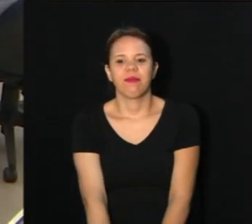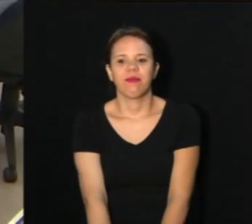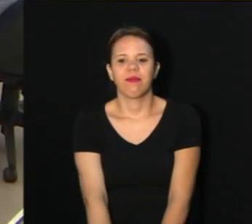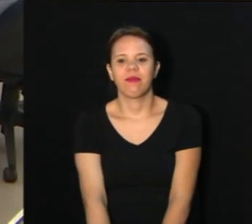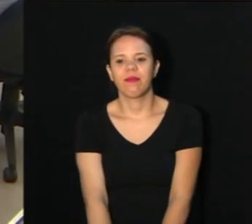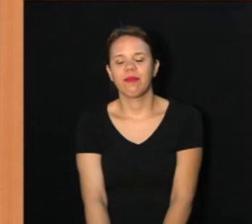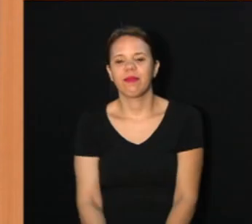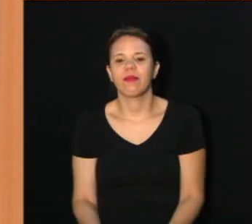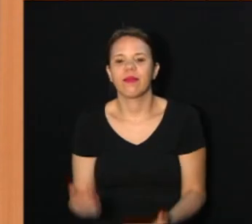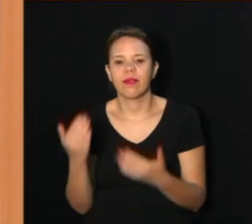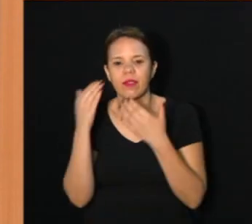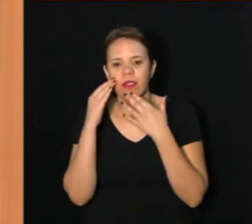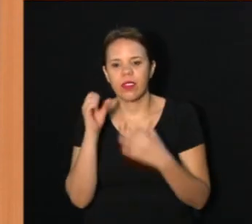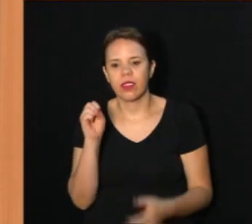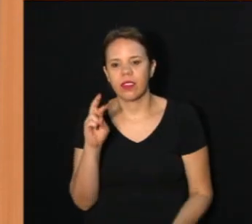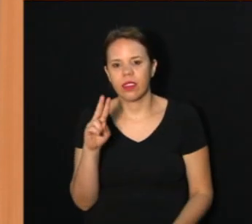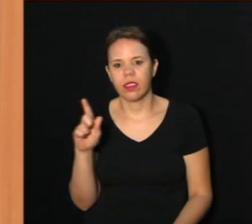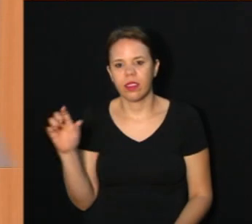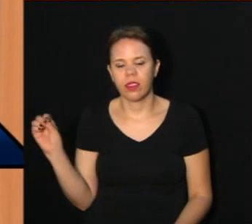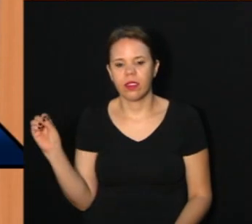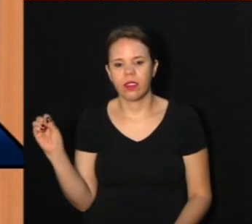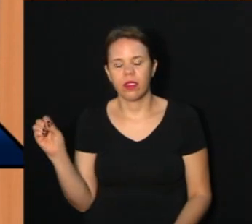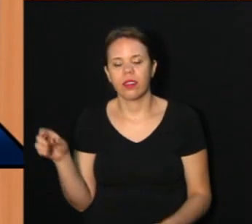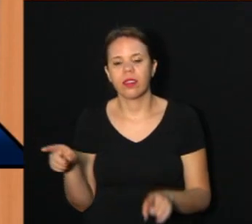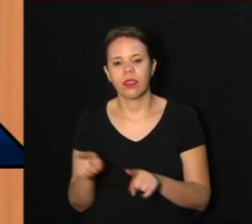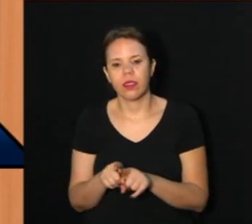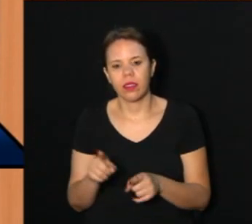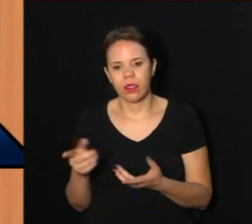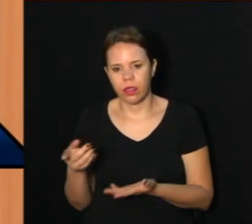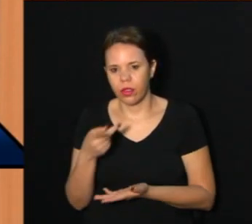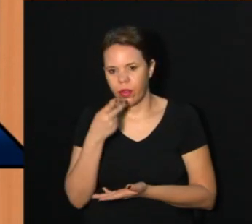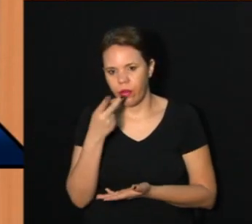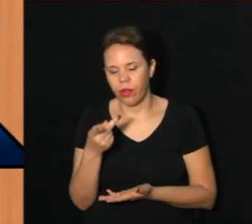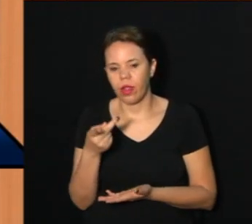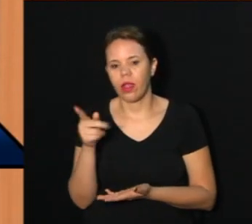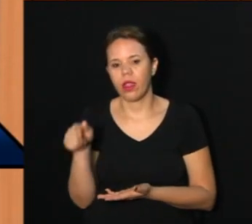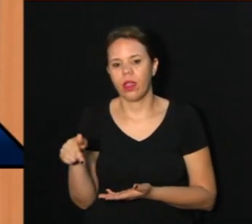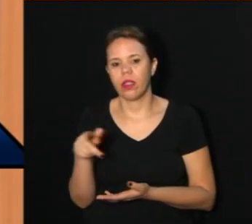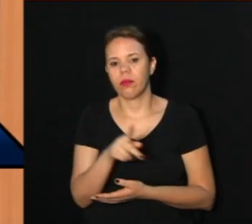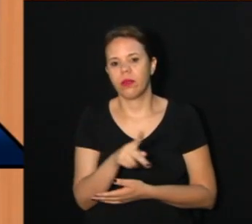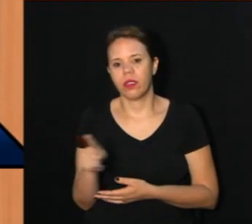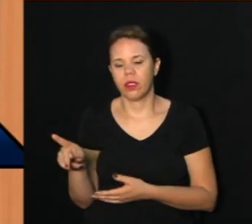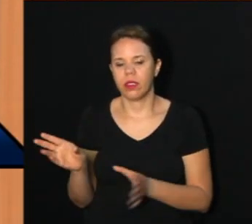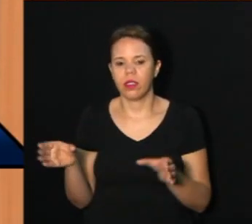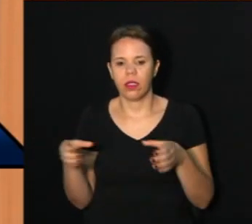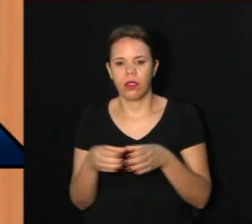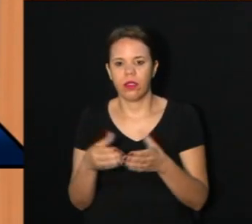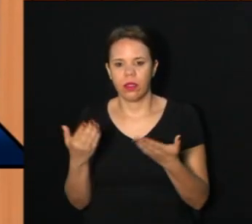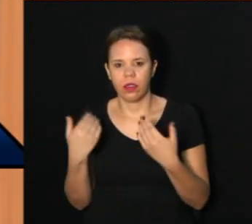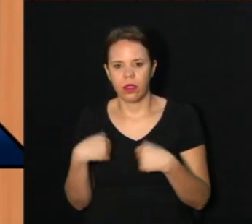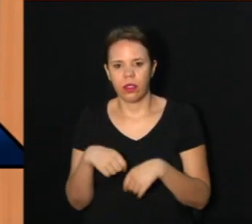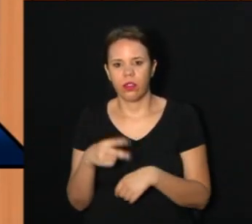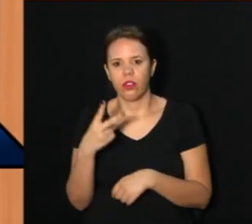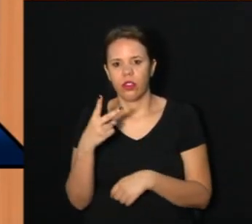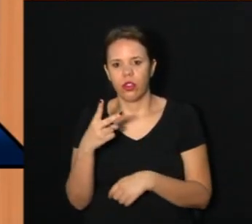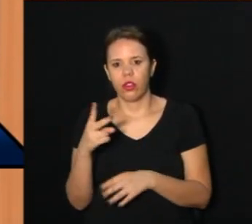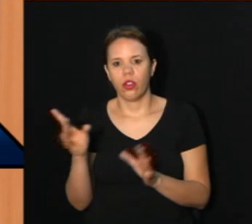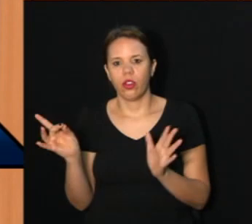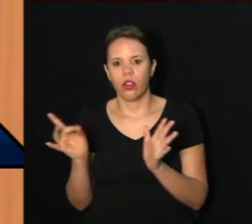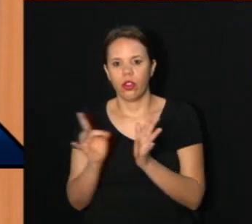Agradeço ao senhor Sérgio Gonçalves e informo que foi endereçado a esse presidente da comissão 2